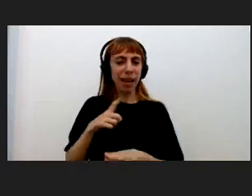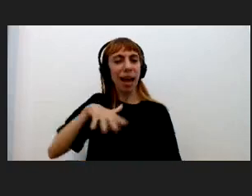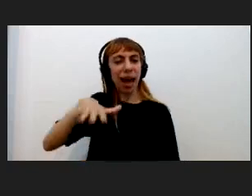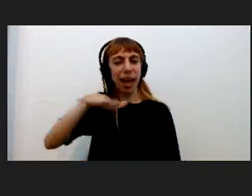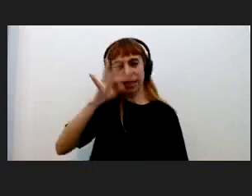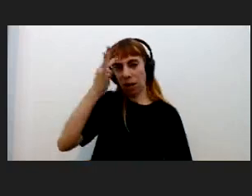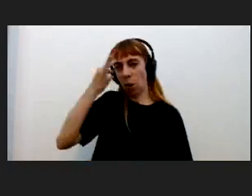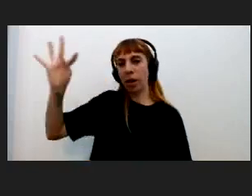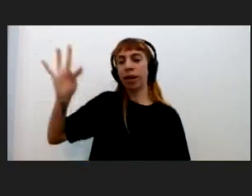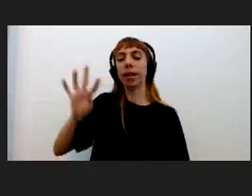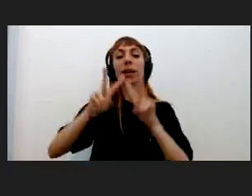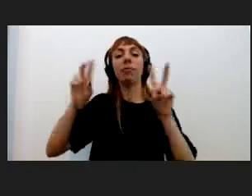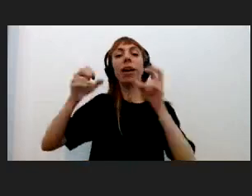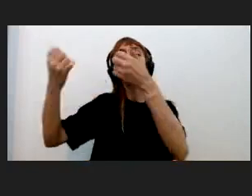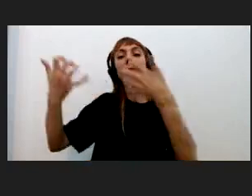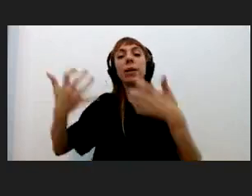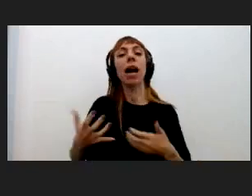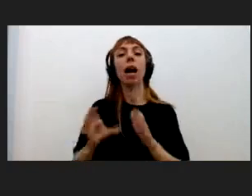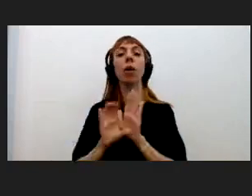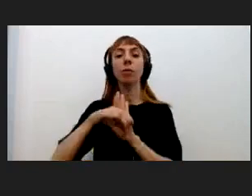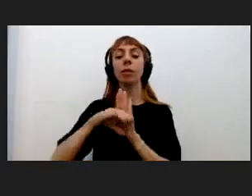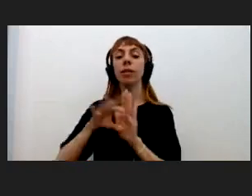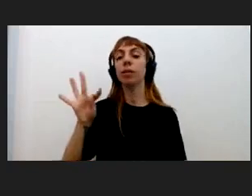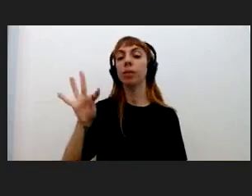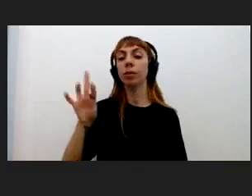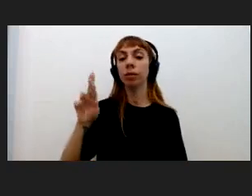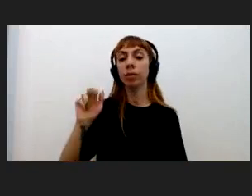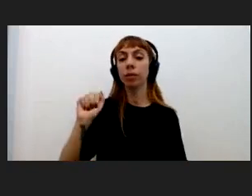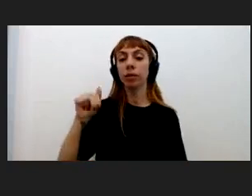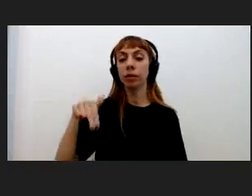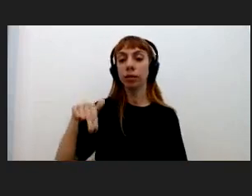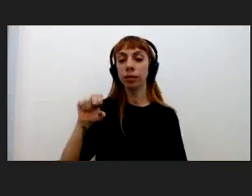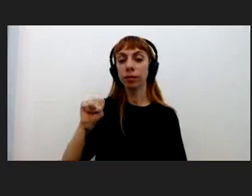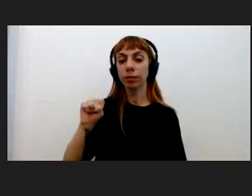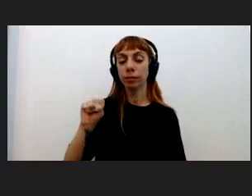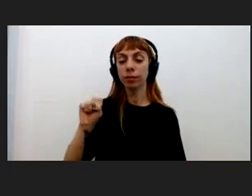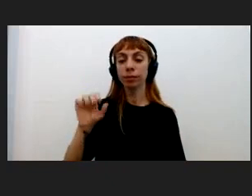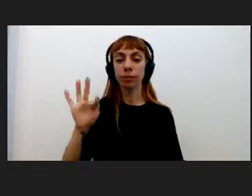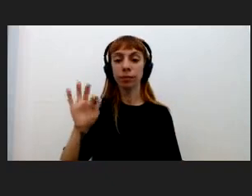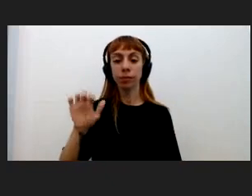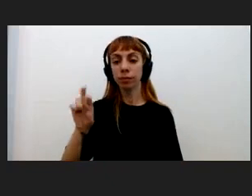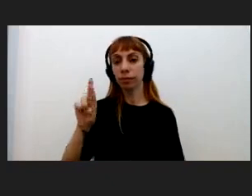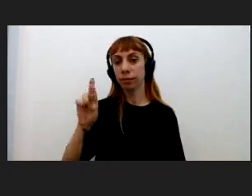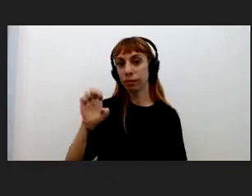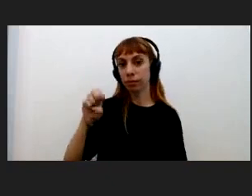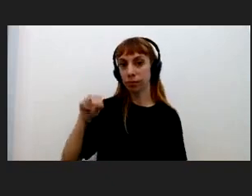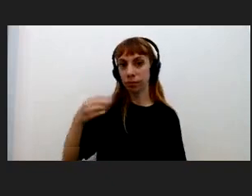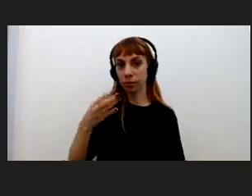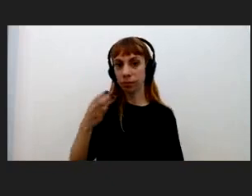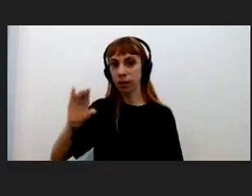E diz respeito a esse vínculo entre o profissional e a pessoa que está sendo atendida.